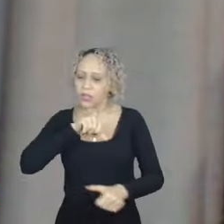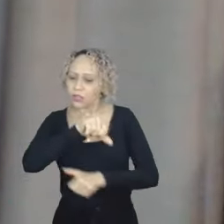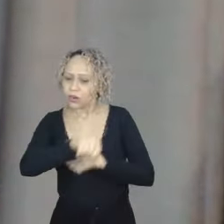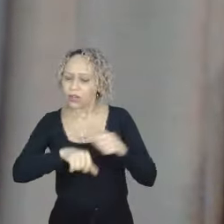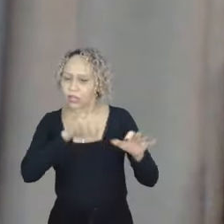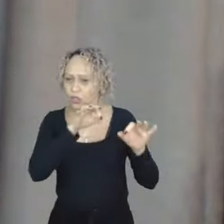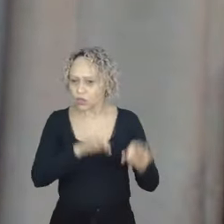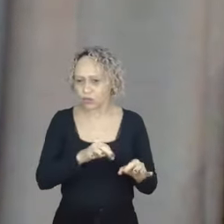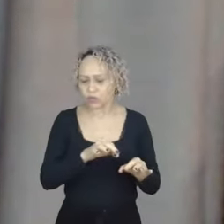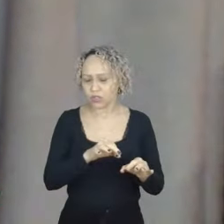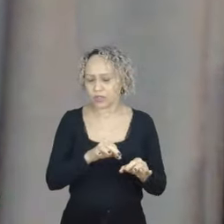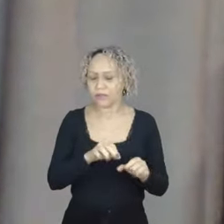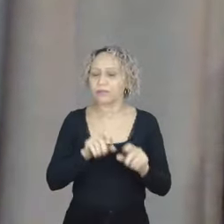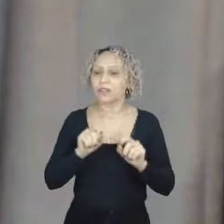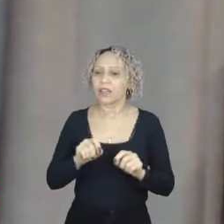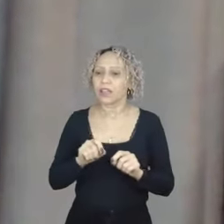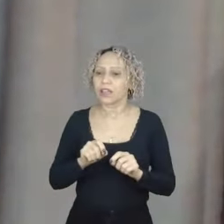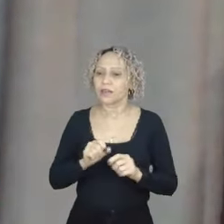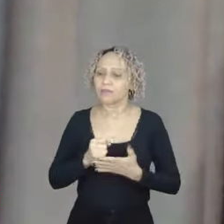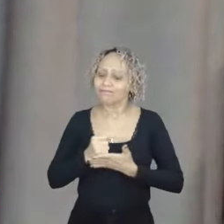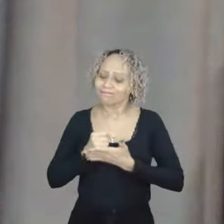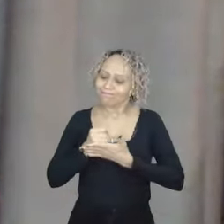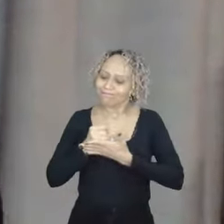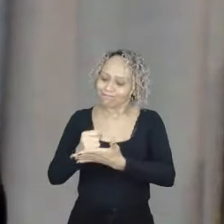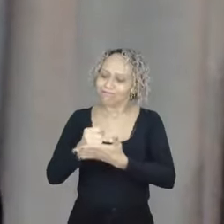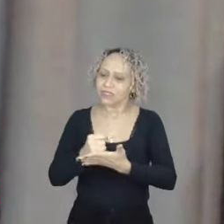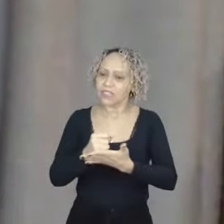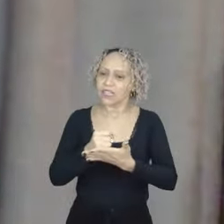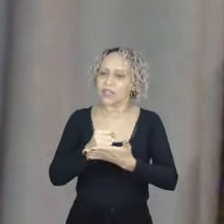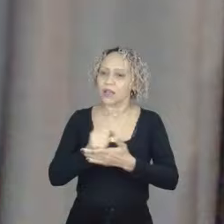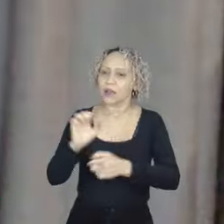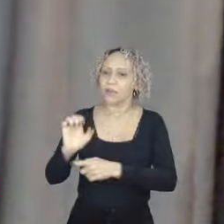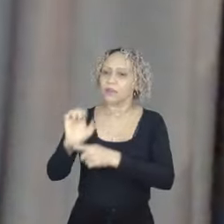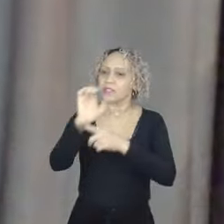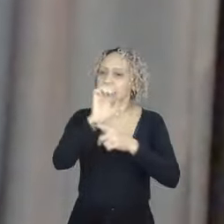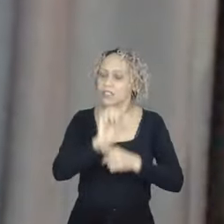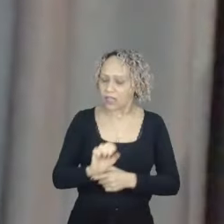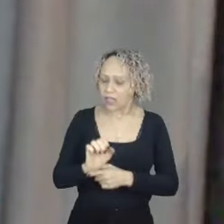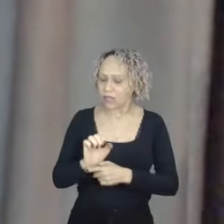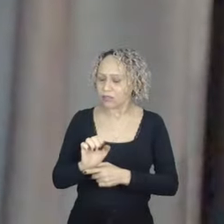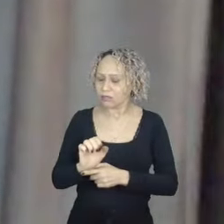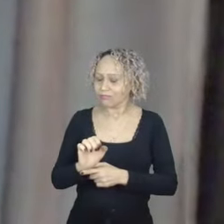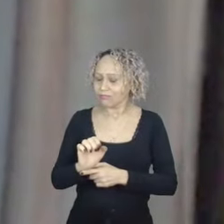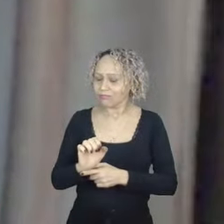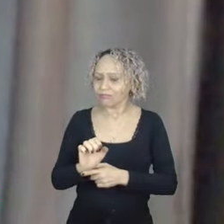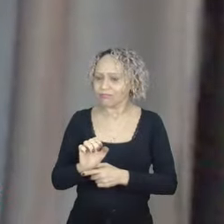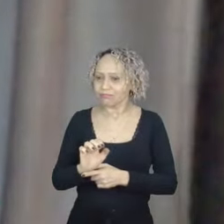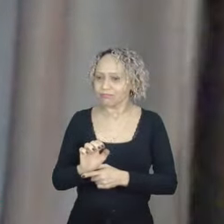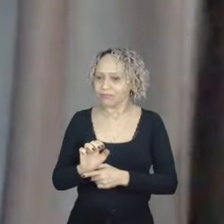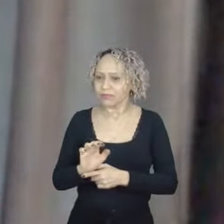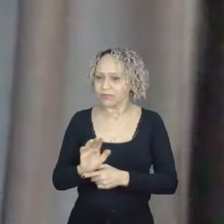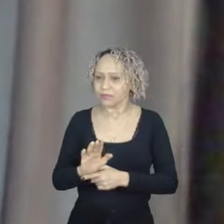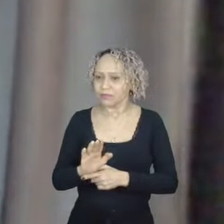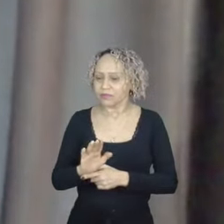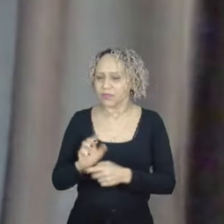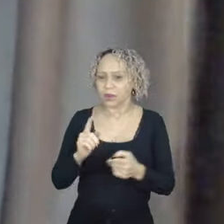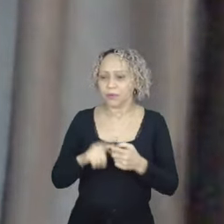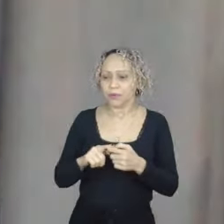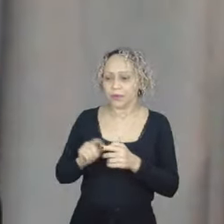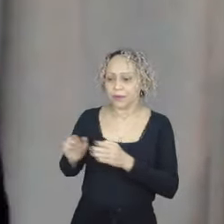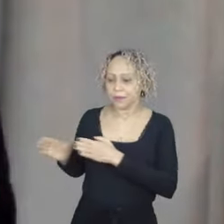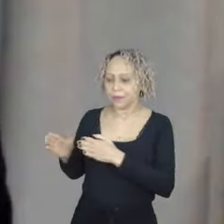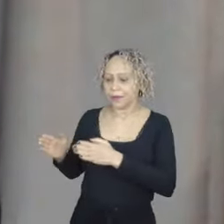dá sustentabilidade para os estados endividados, coisa que não foi feita no período